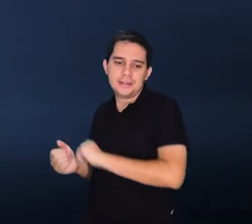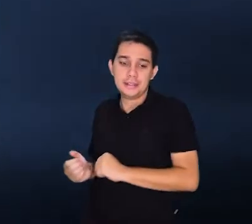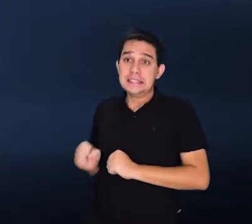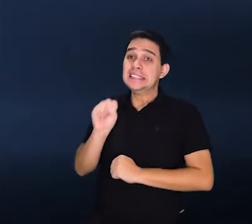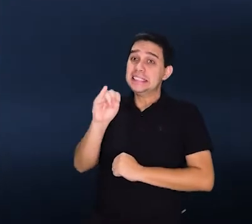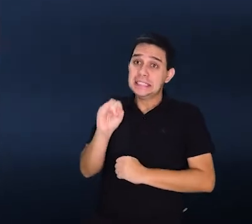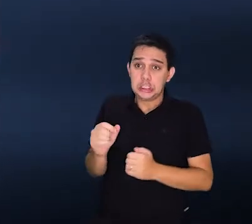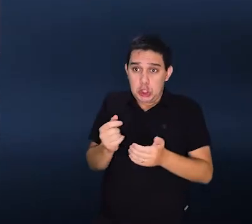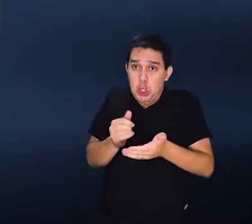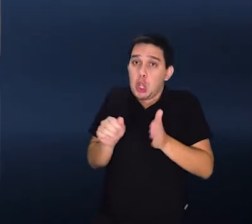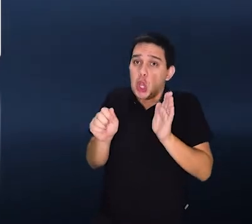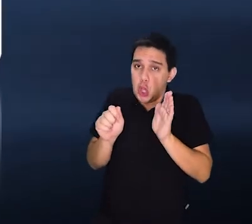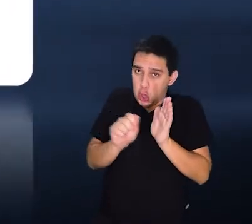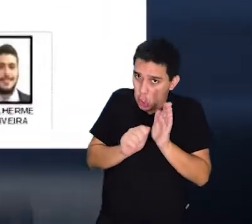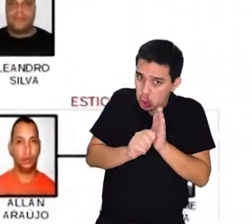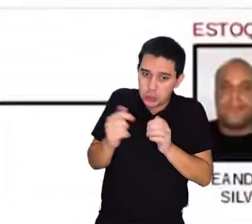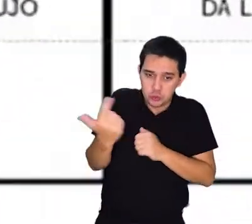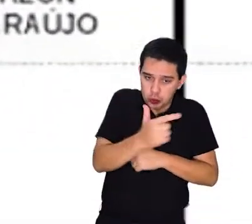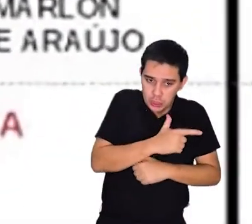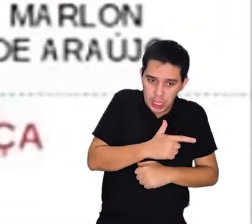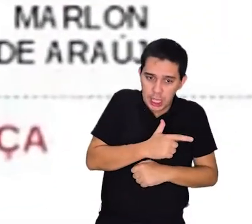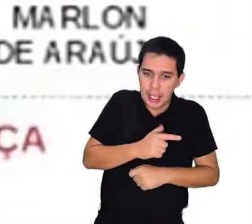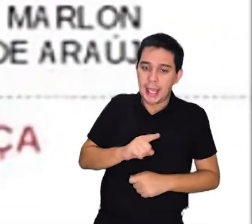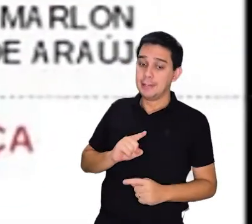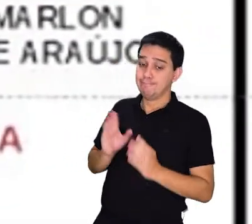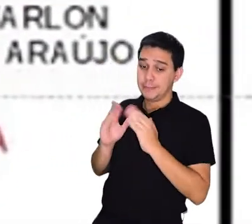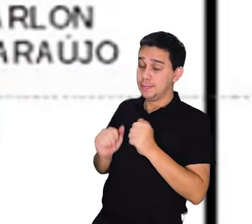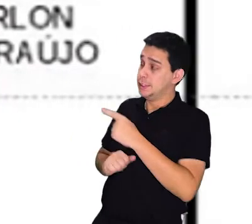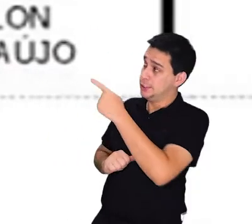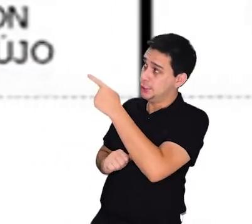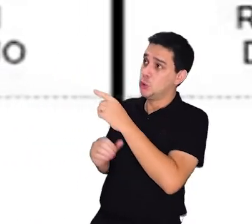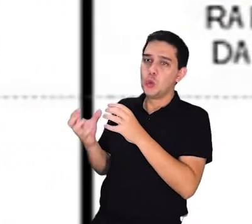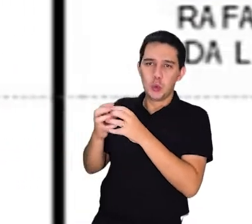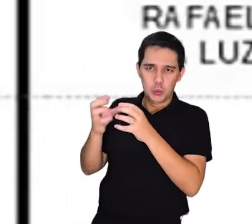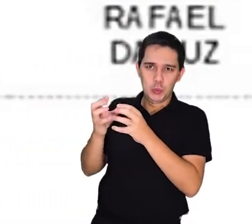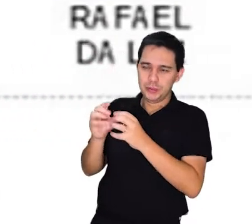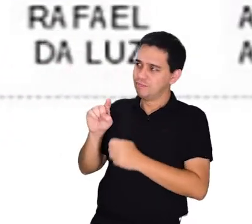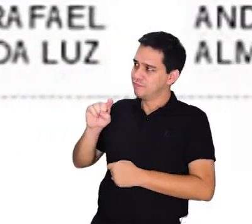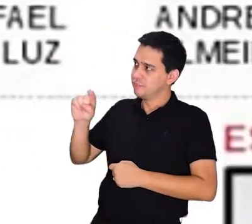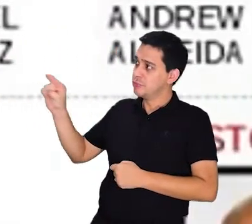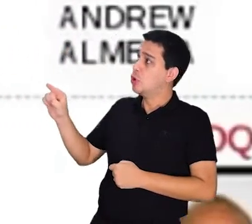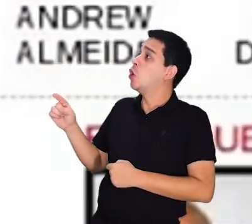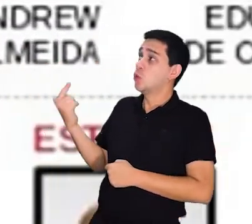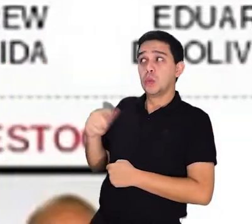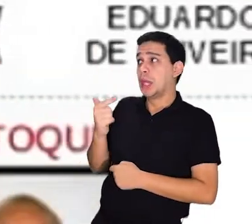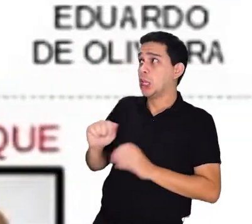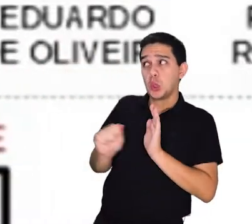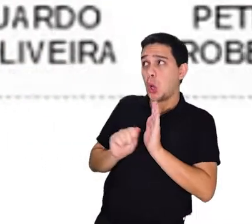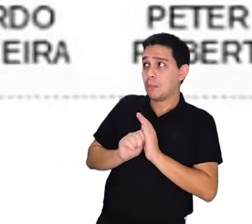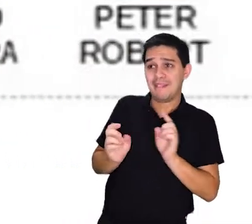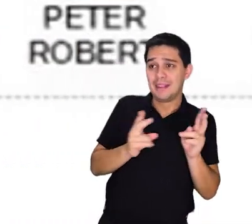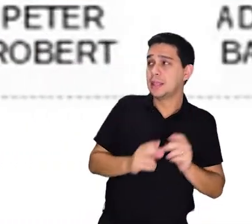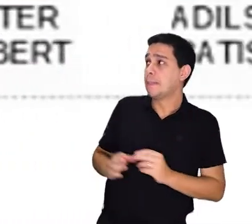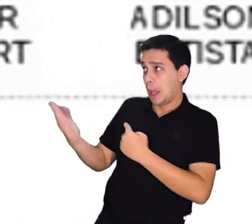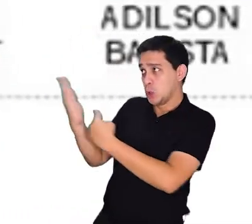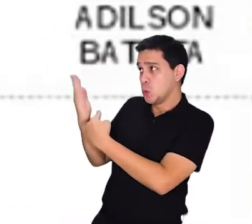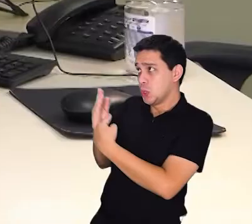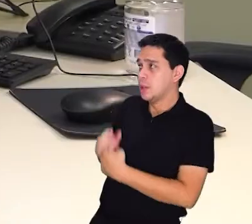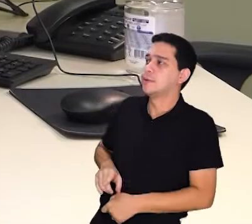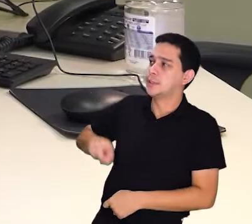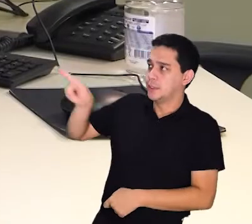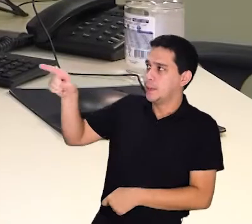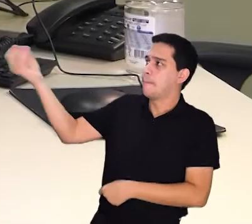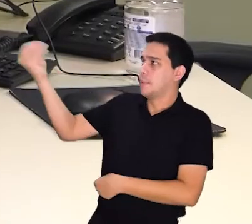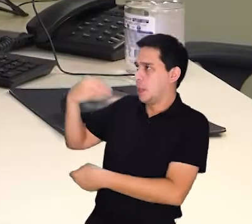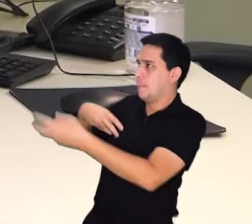outros integrantes da associação, no caso, fornecedores de droga, solicitando essas drogas para que posteriormente fossem entregues aos usuários.